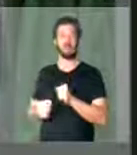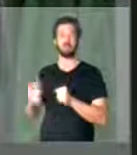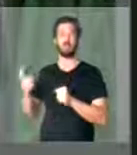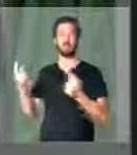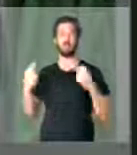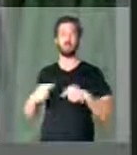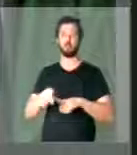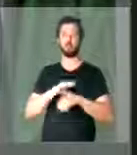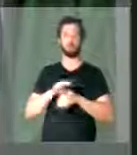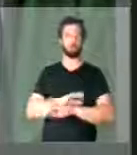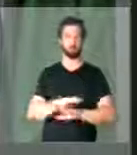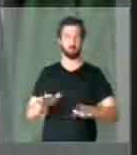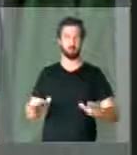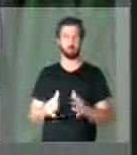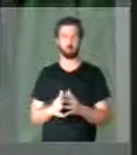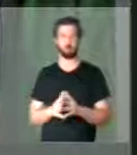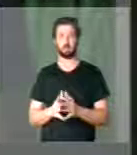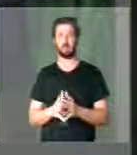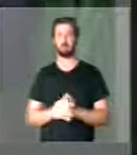à constituição